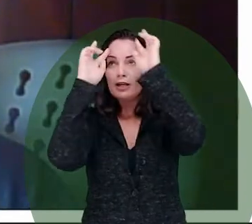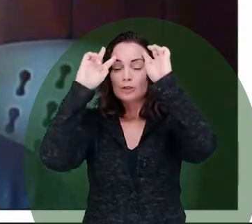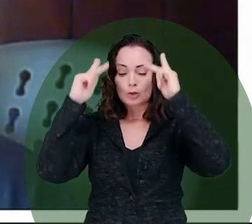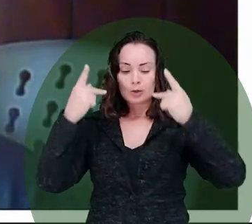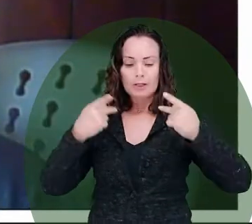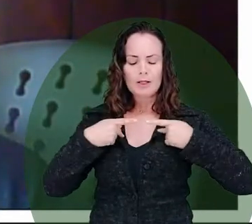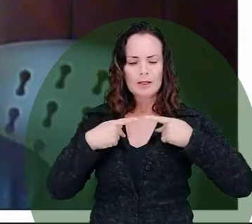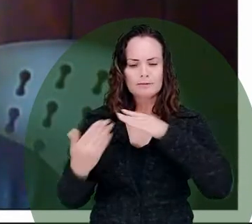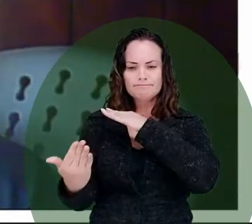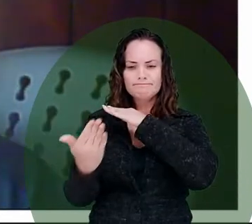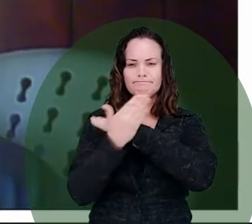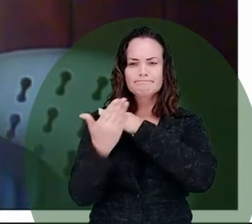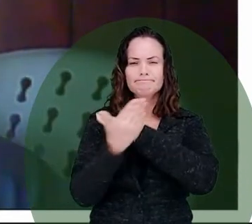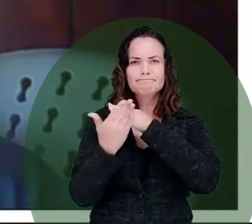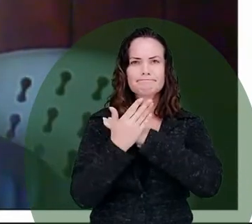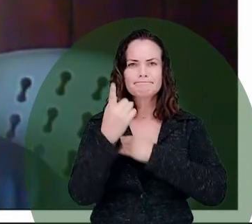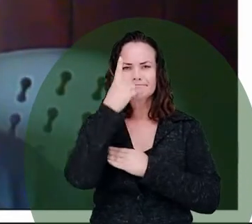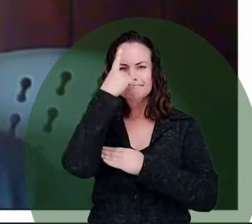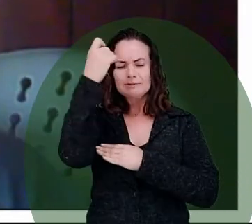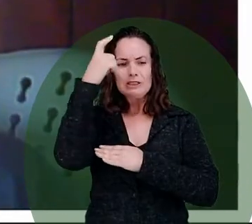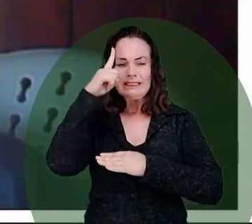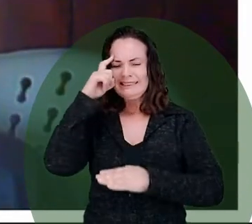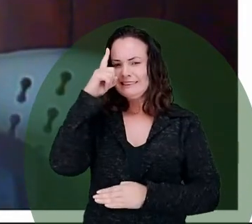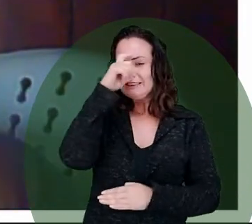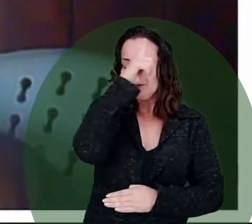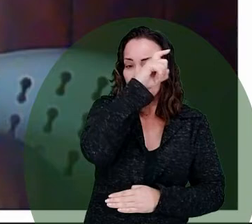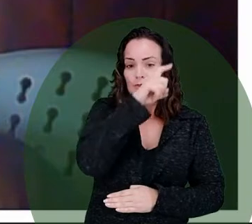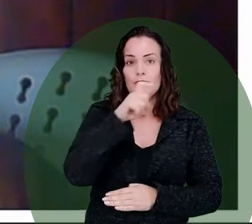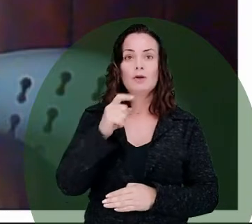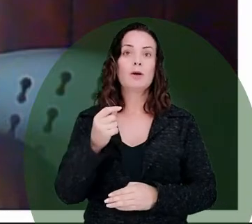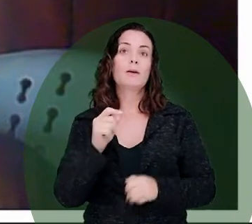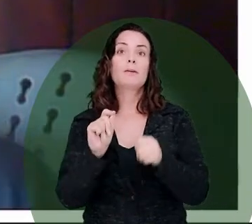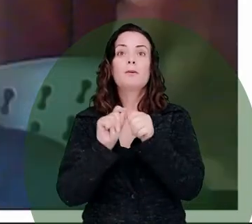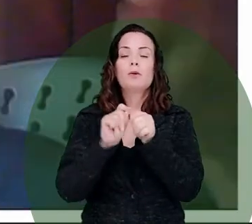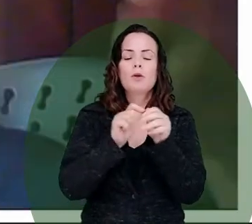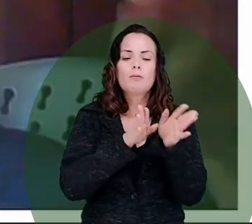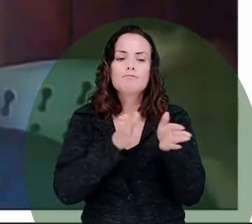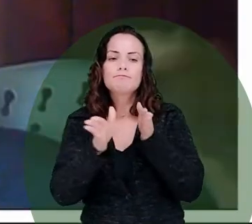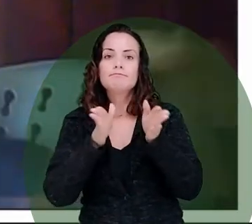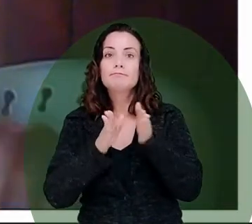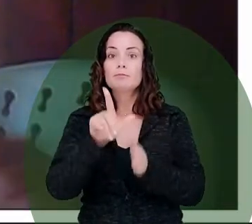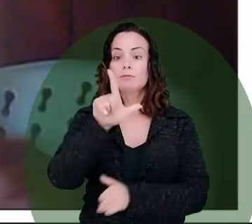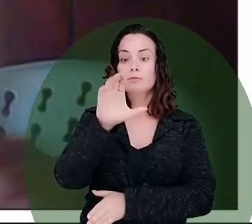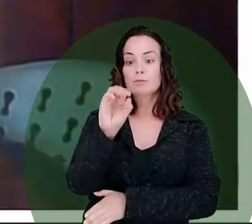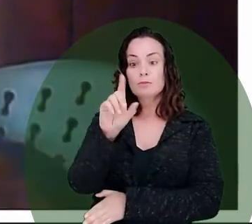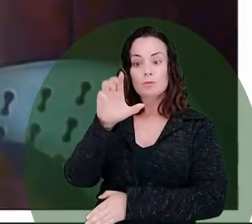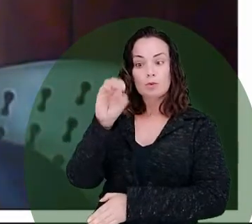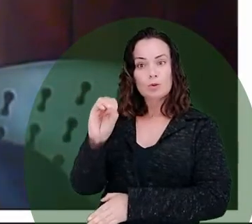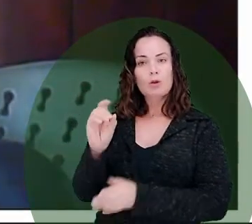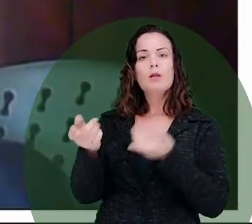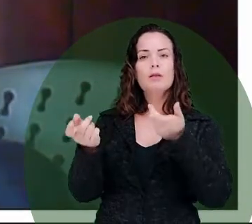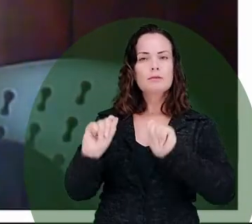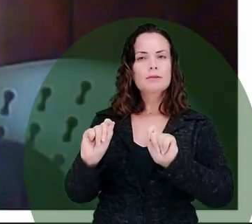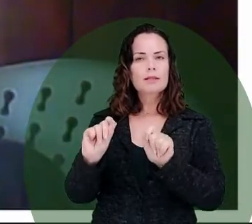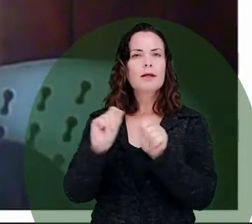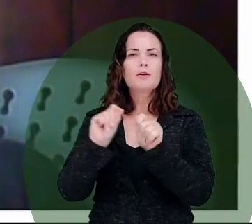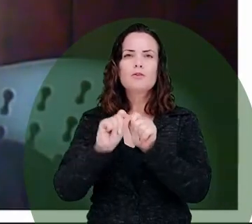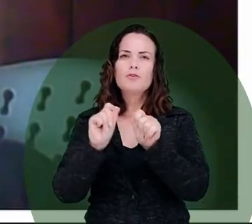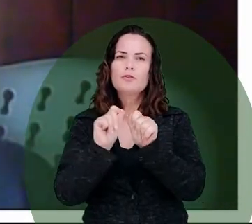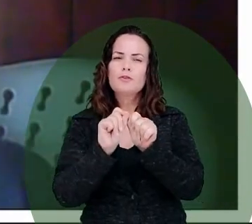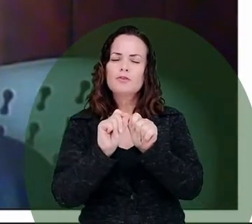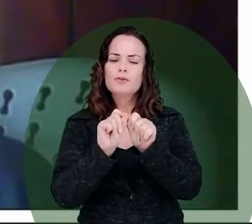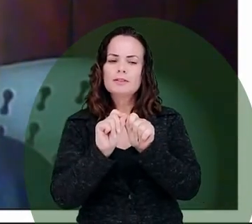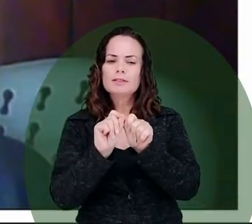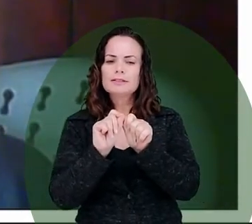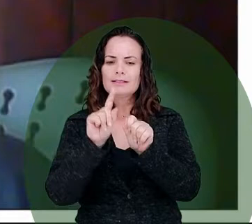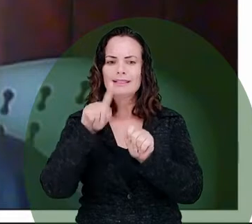ideias que são mais complexas, como a ideia de recursão, e no logo você faz uma recursão